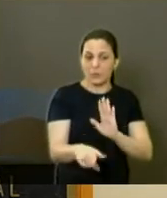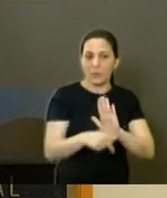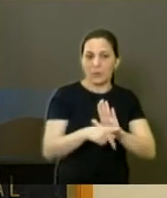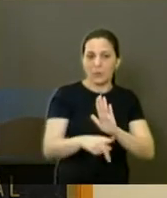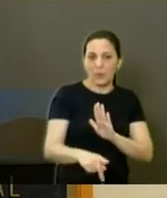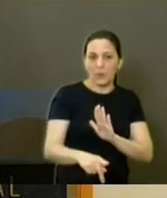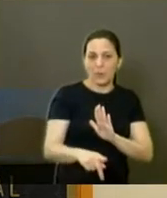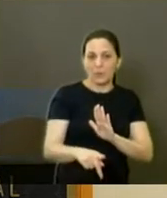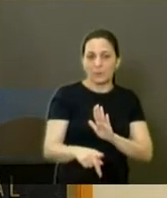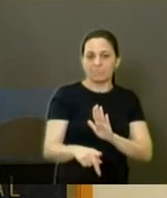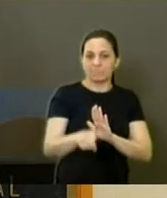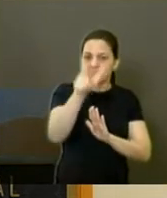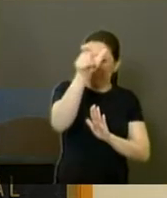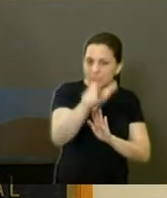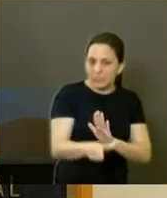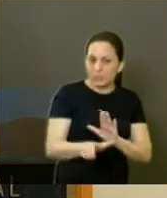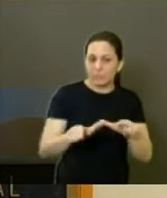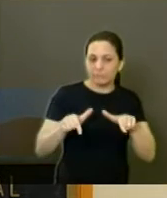próprio homenageado.